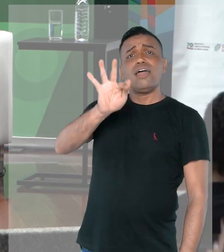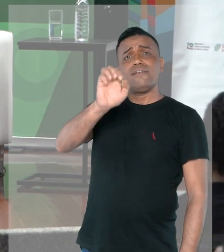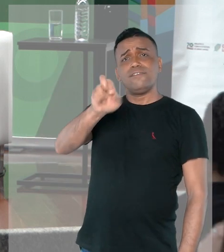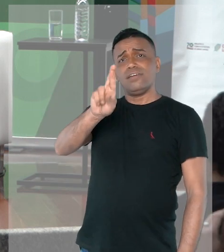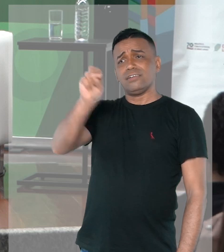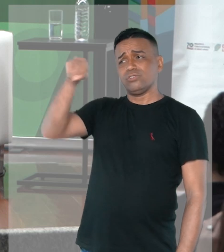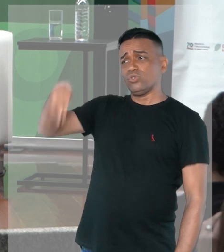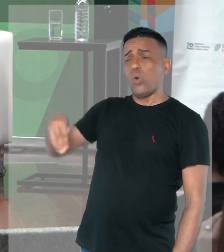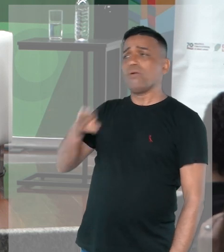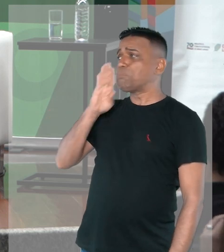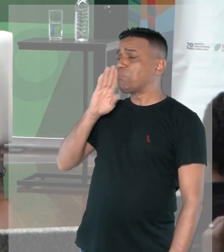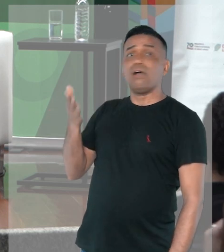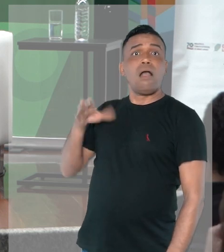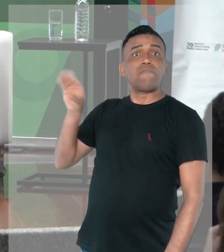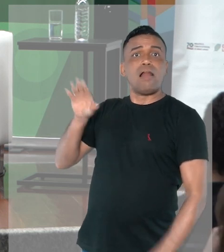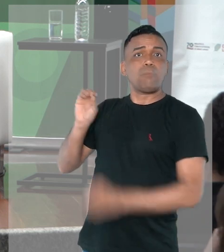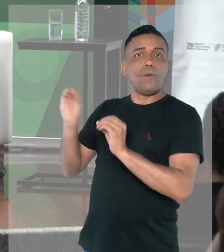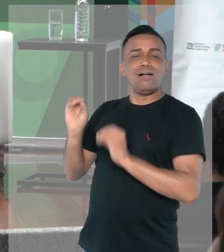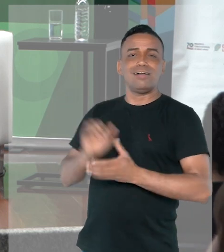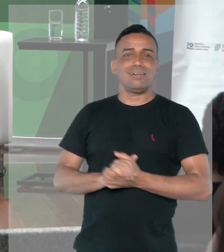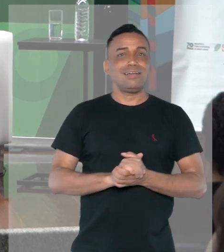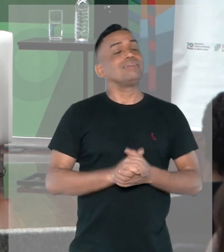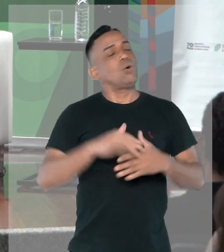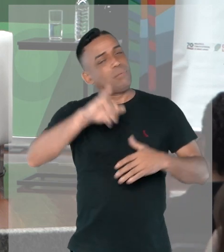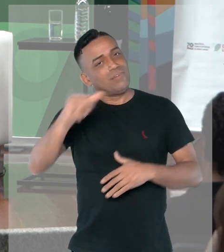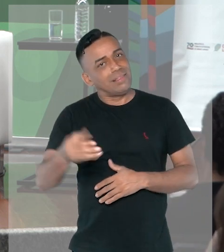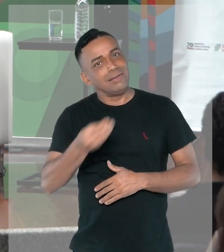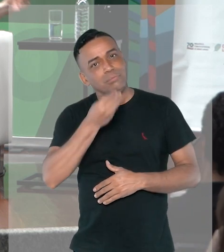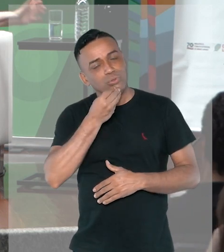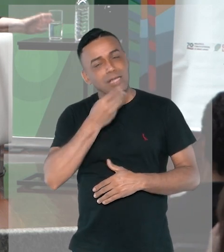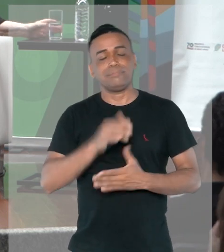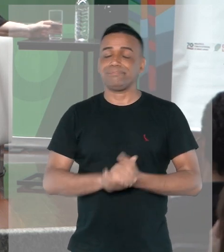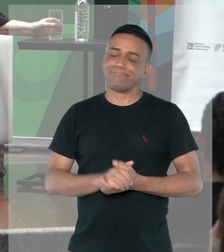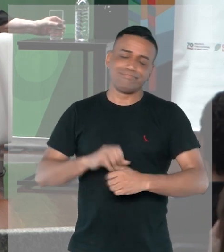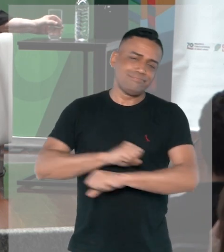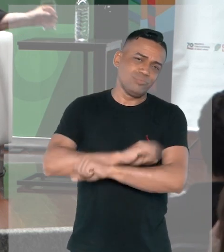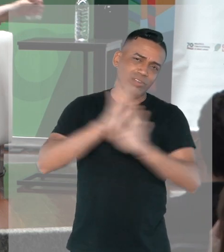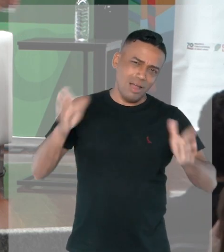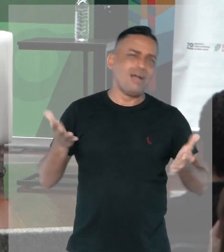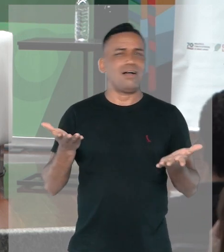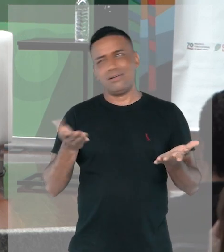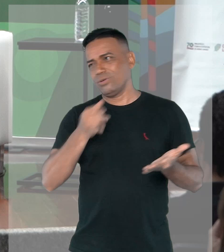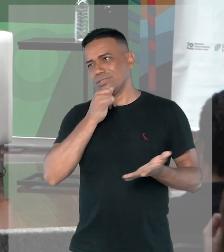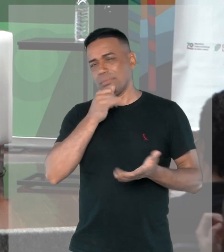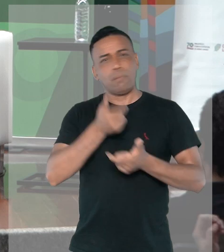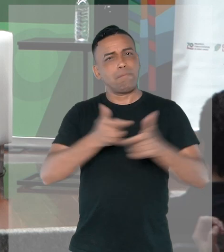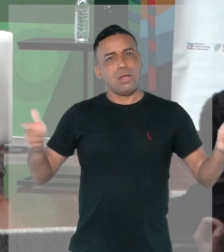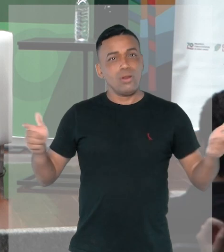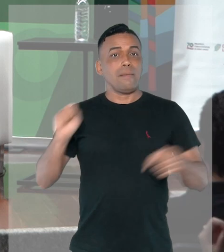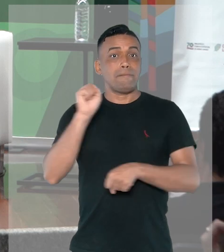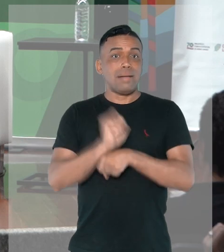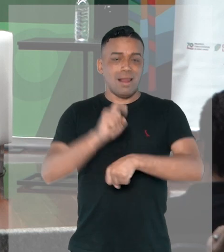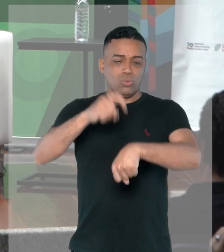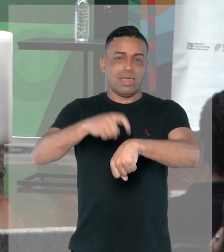eu não deixo ele falar. Monja, aproveitando a oportunidade, é claro que eu adoraria, como a maioria que está aqui, de parar o